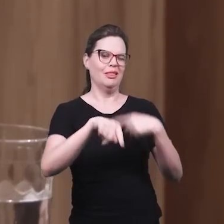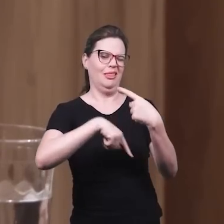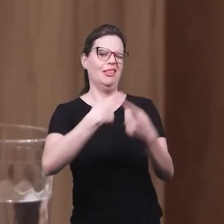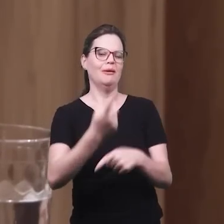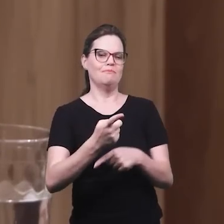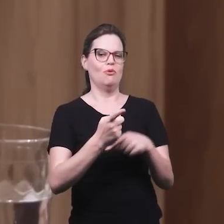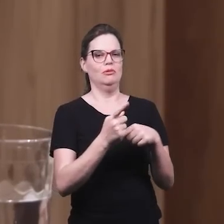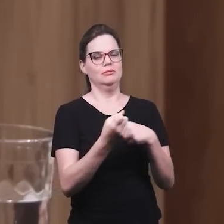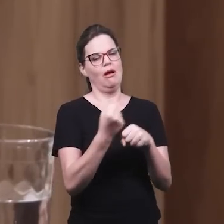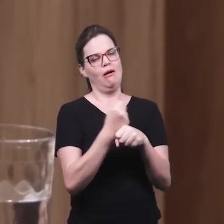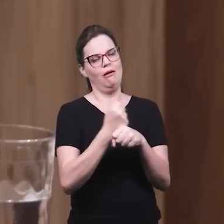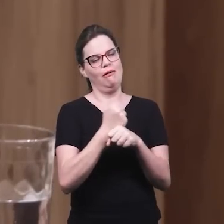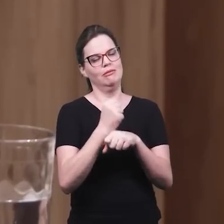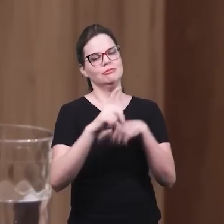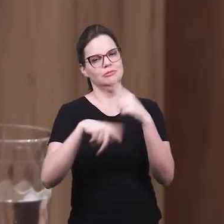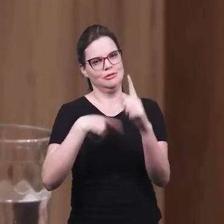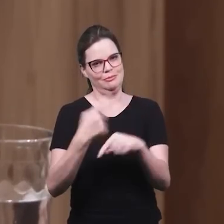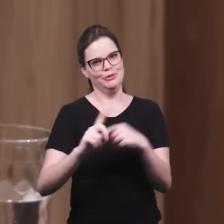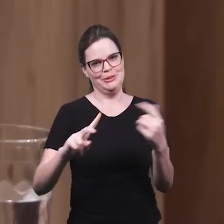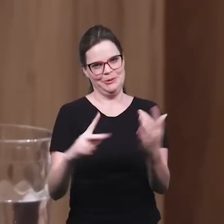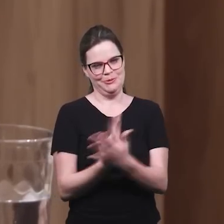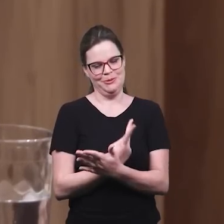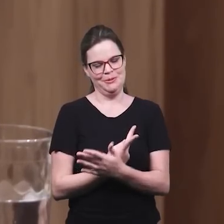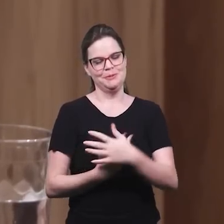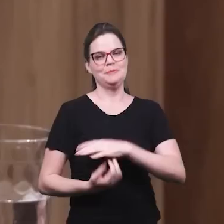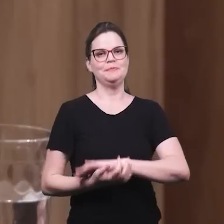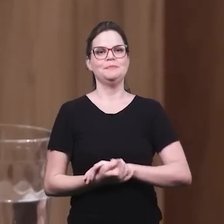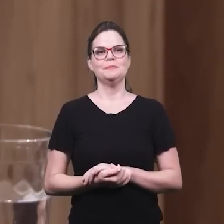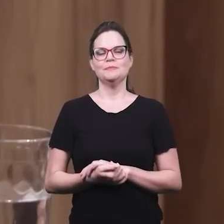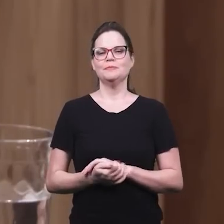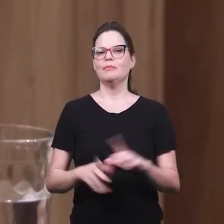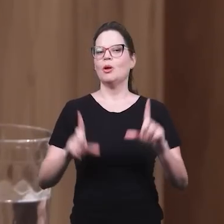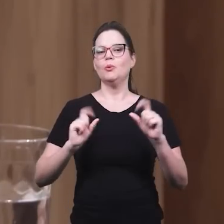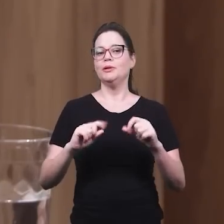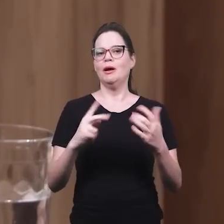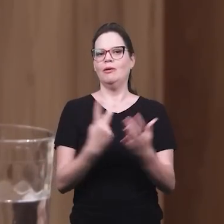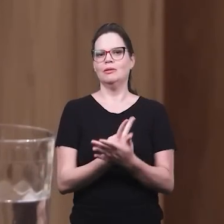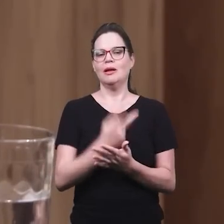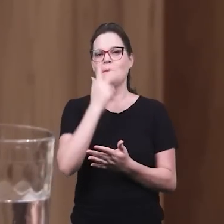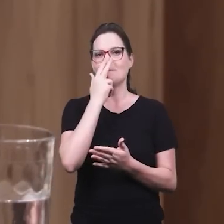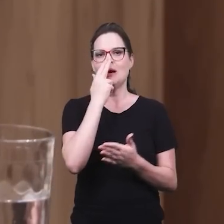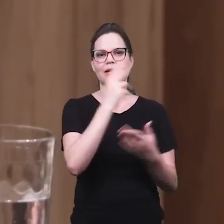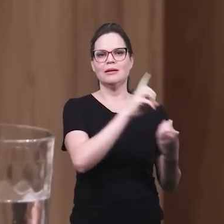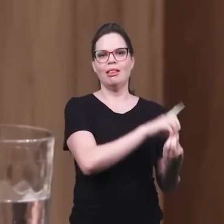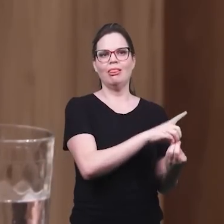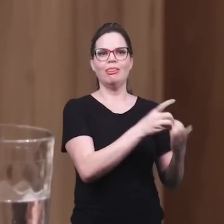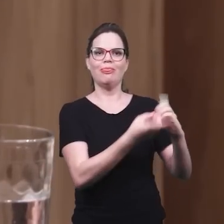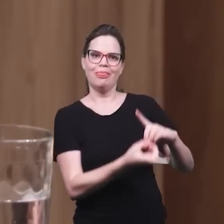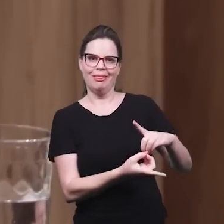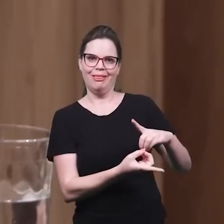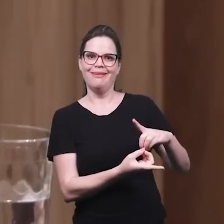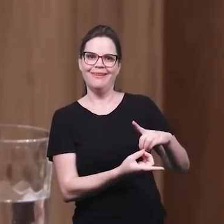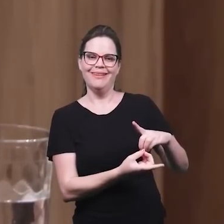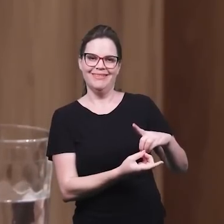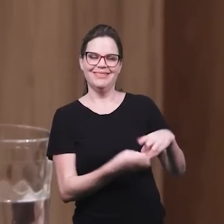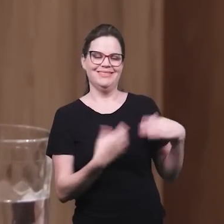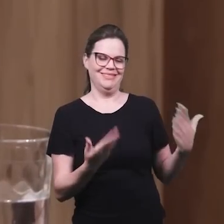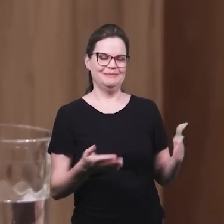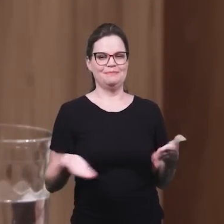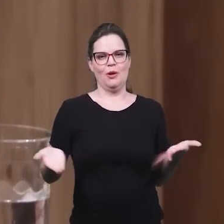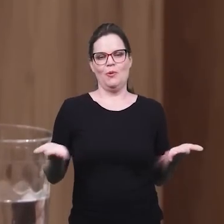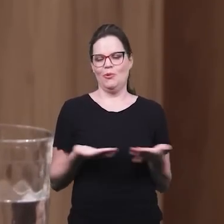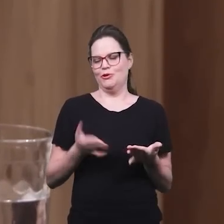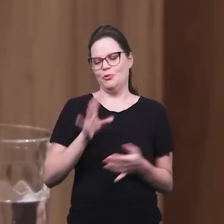de toda a Galileia. Quer dizer que os papéis, portanto, se inverteram. Hoje em dia,